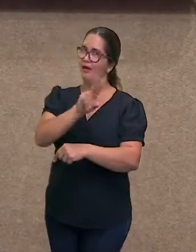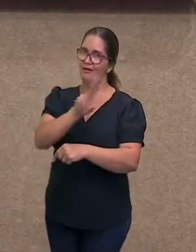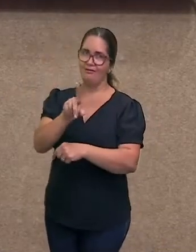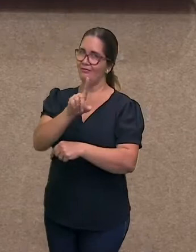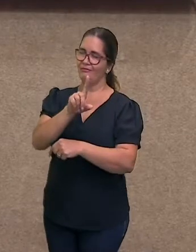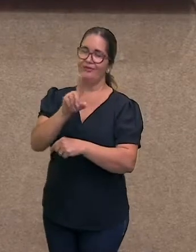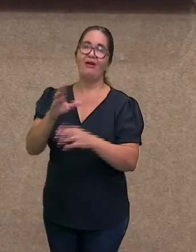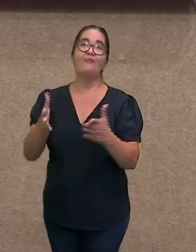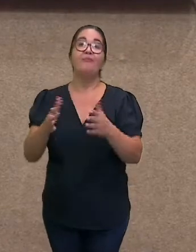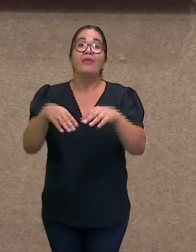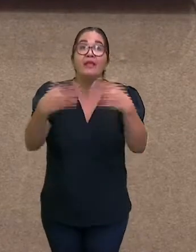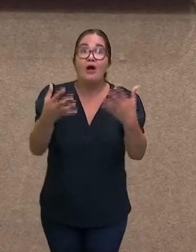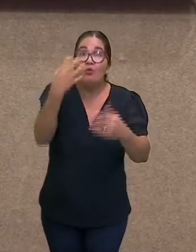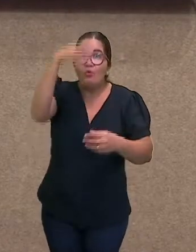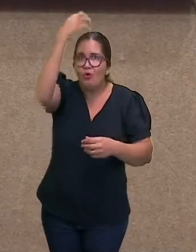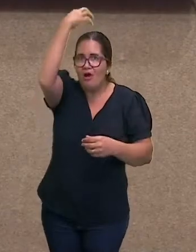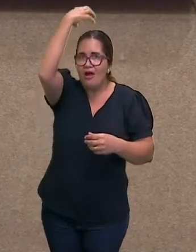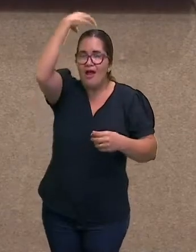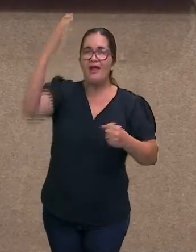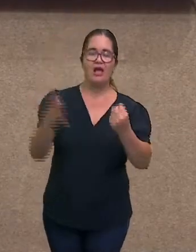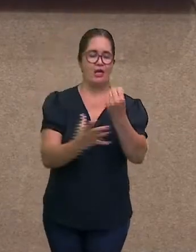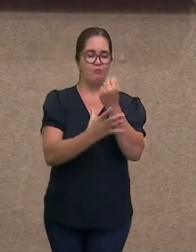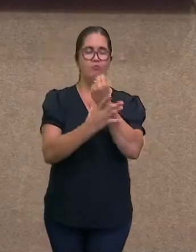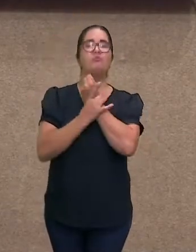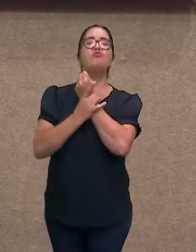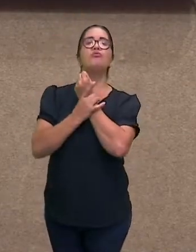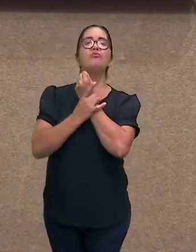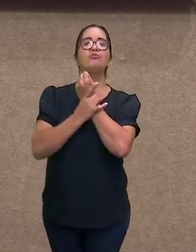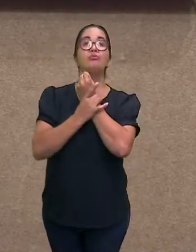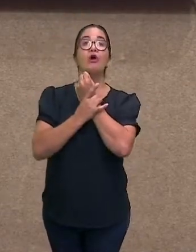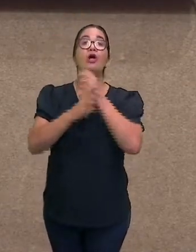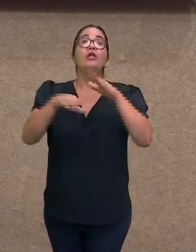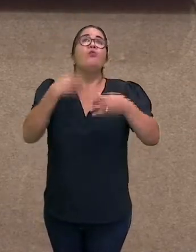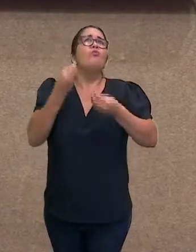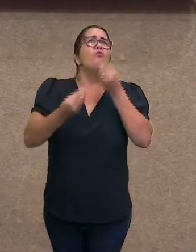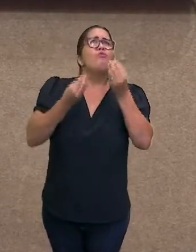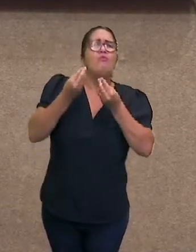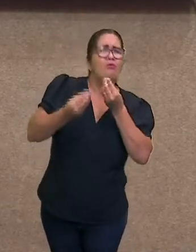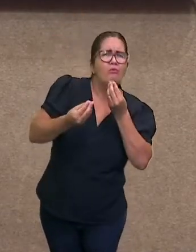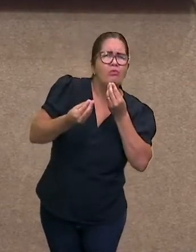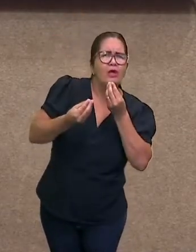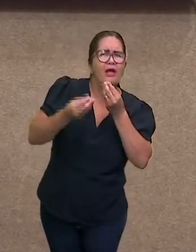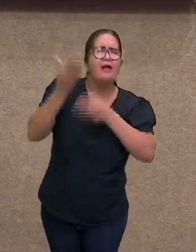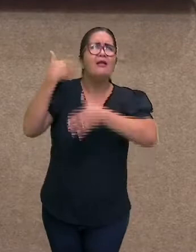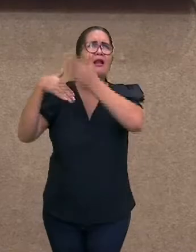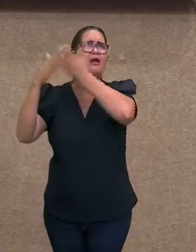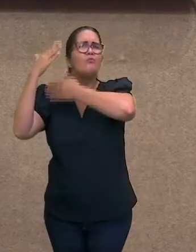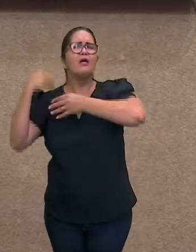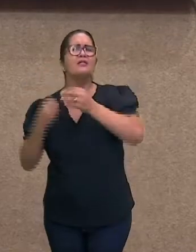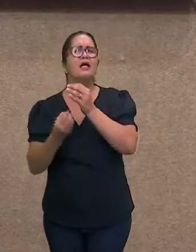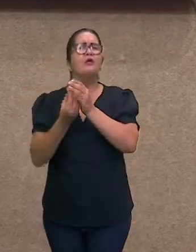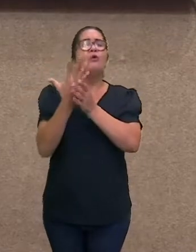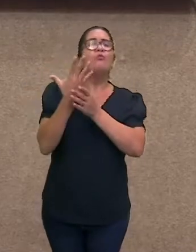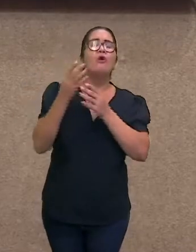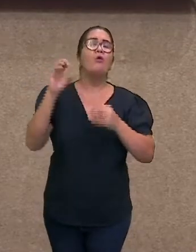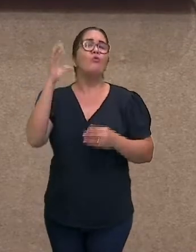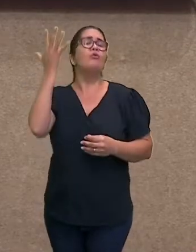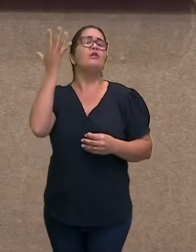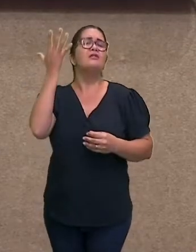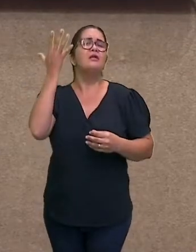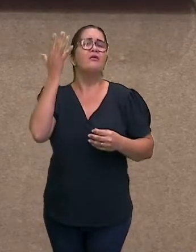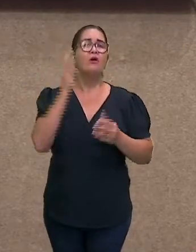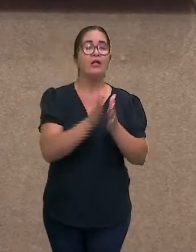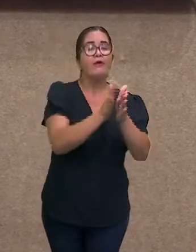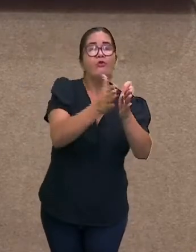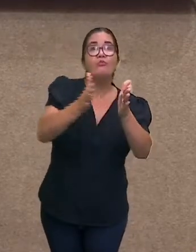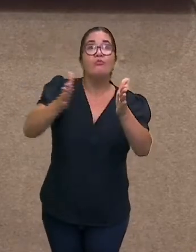monarca. O Estado absolutista surgiu num processo de formação do Estado moderno, ao mesmo tempo